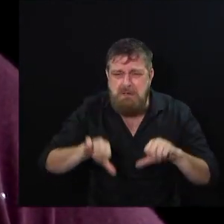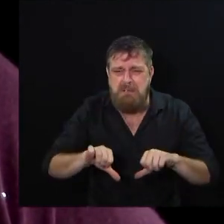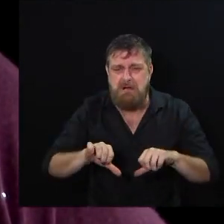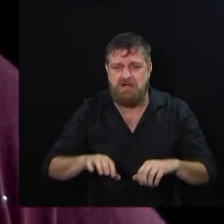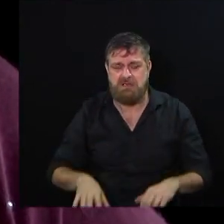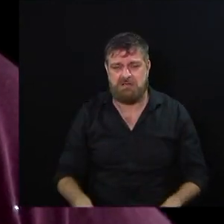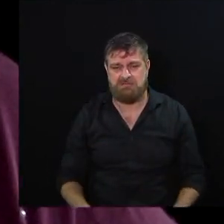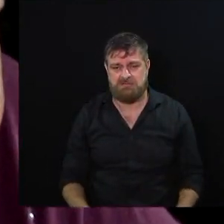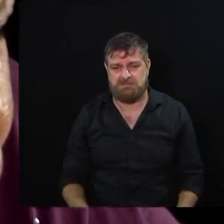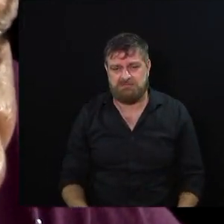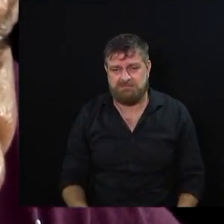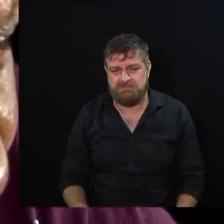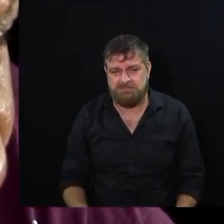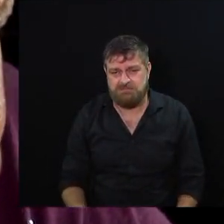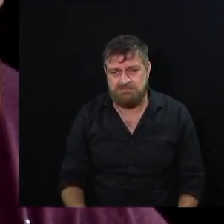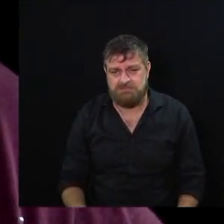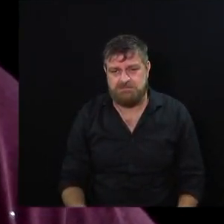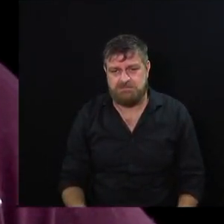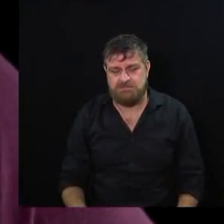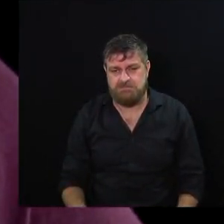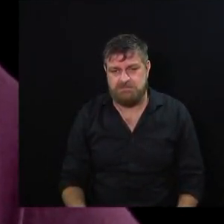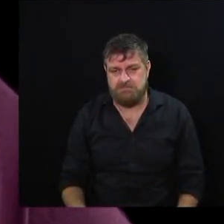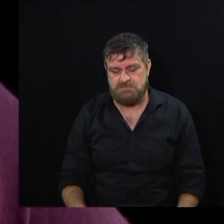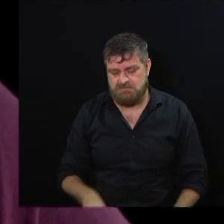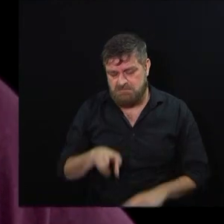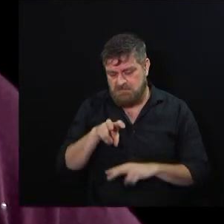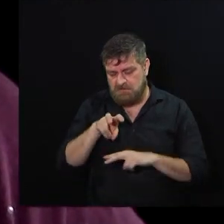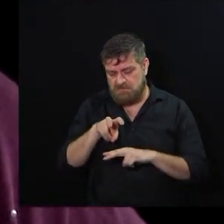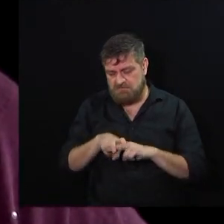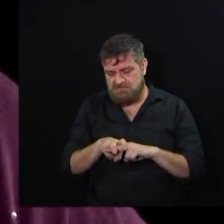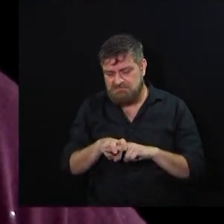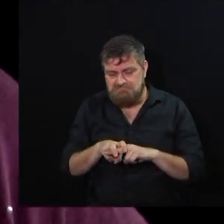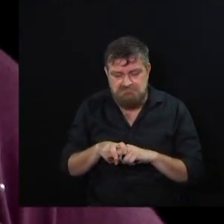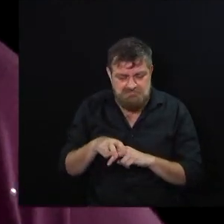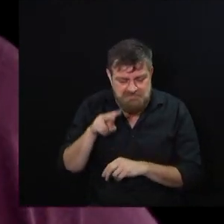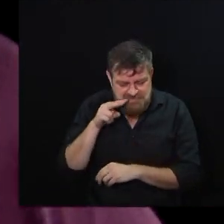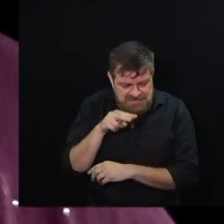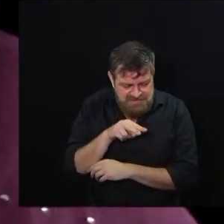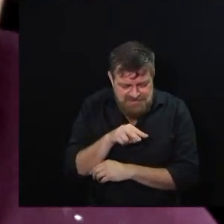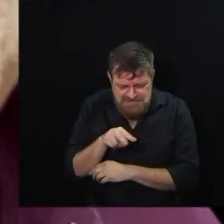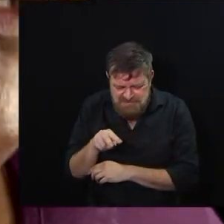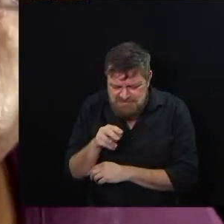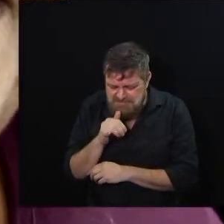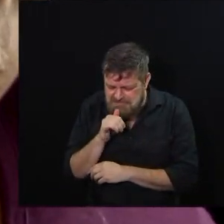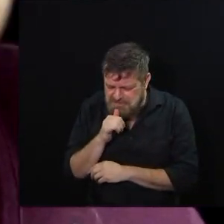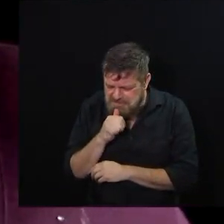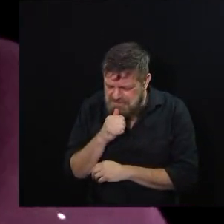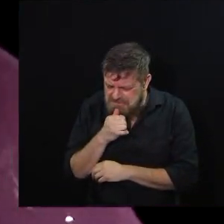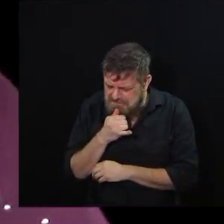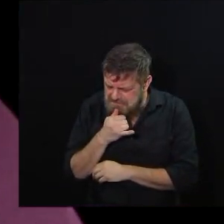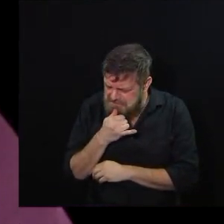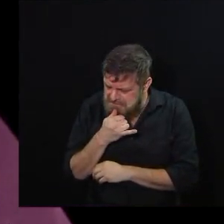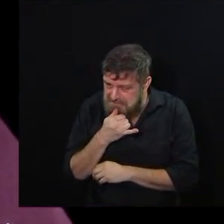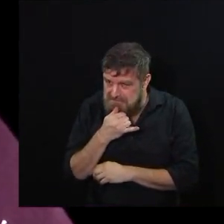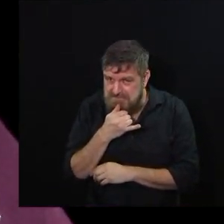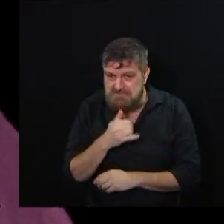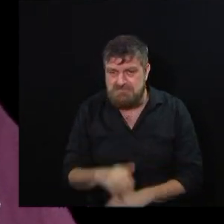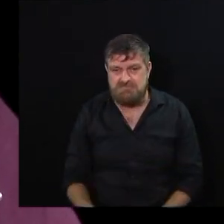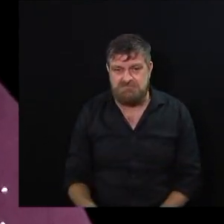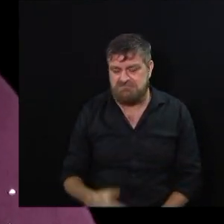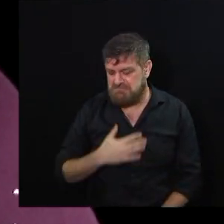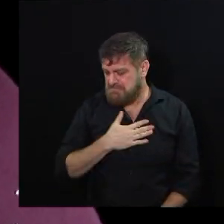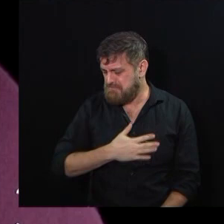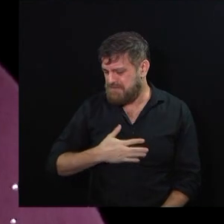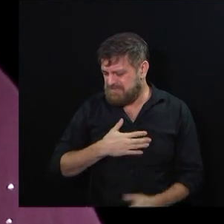E eu sentei assim no chão, tão triste que eu estava, que eu não tinha prazer de olhar. Assim, que